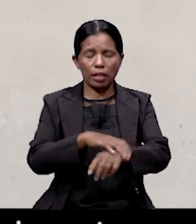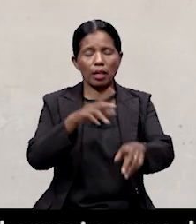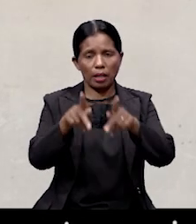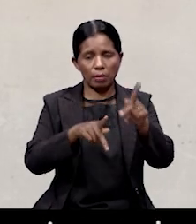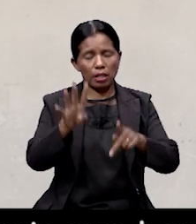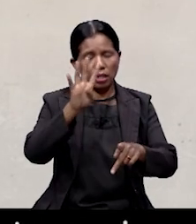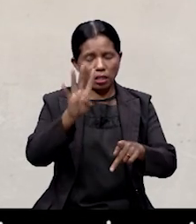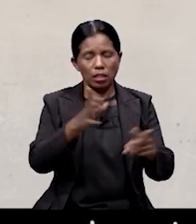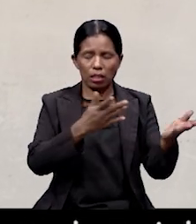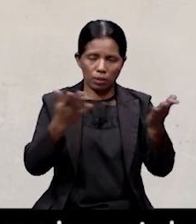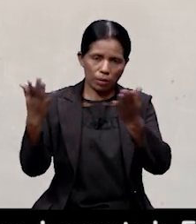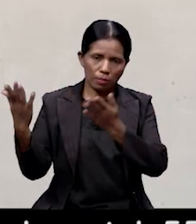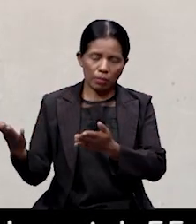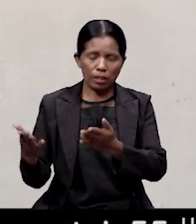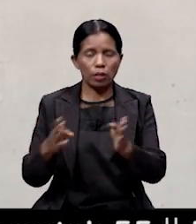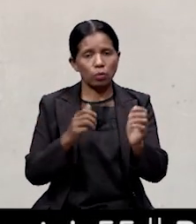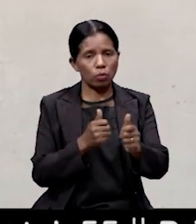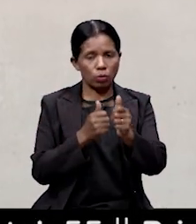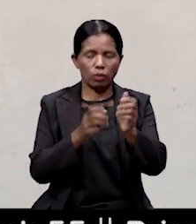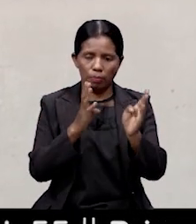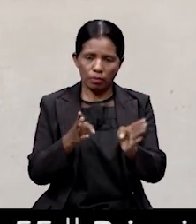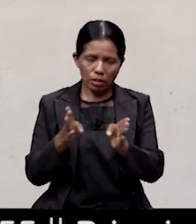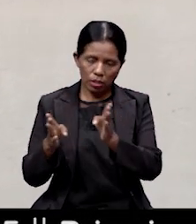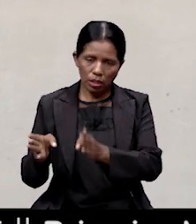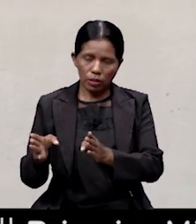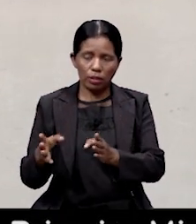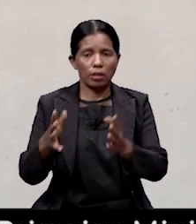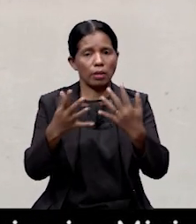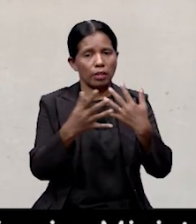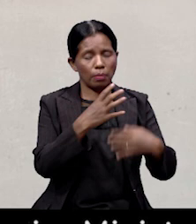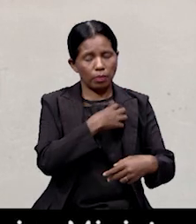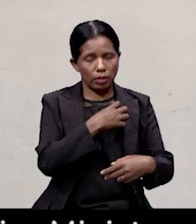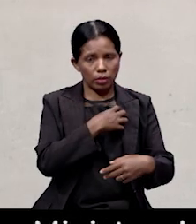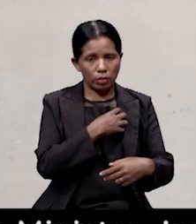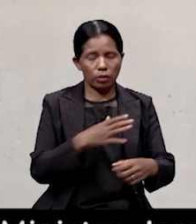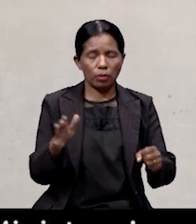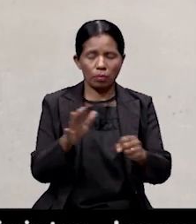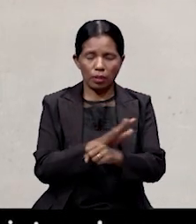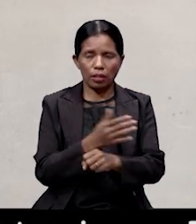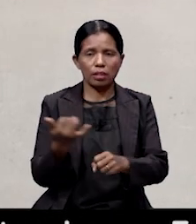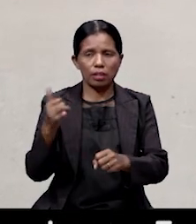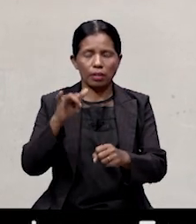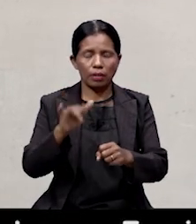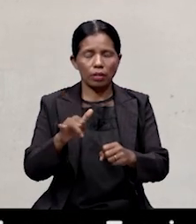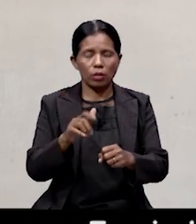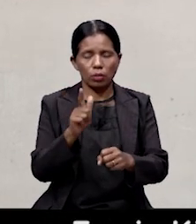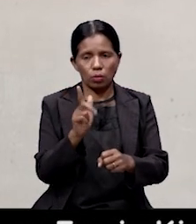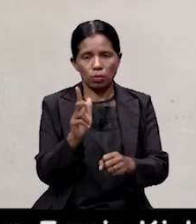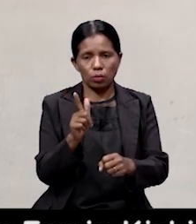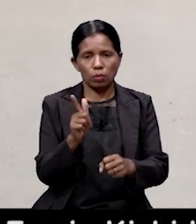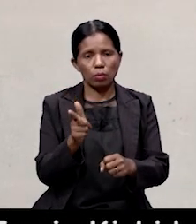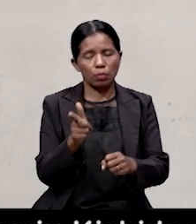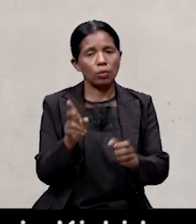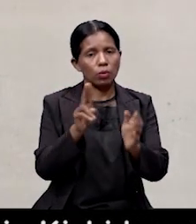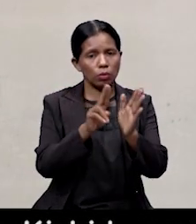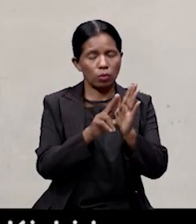ser no processo. Sela detenção, ou de completa a sentença de juiz e completa o processo, ou de apresenta